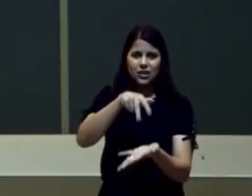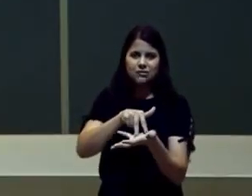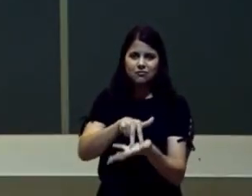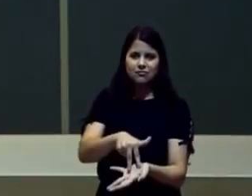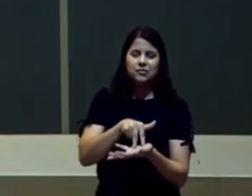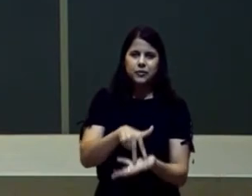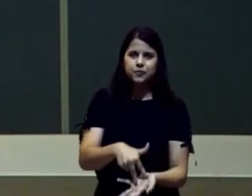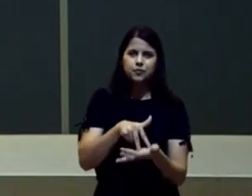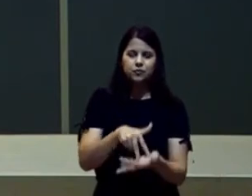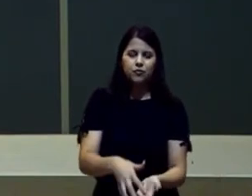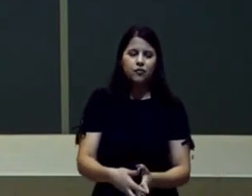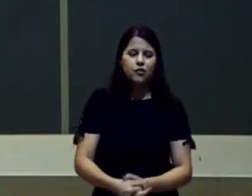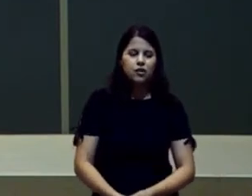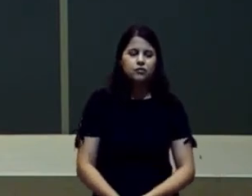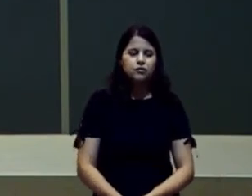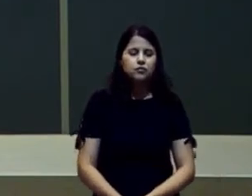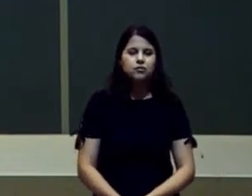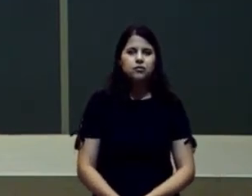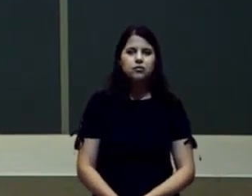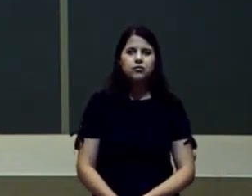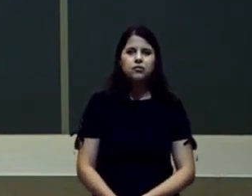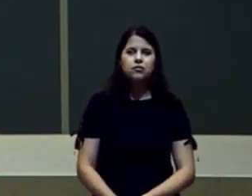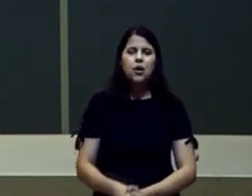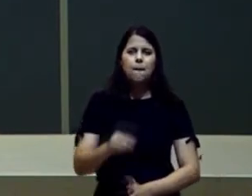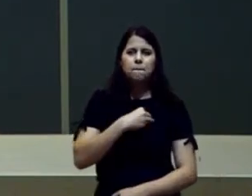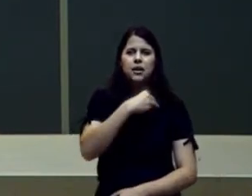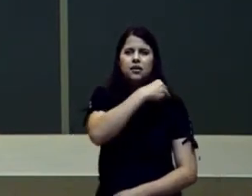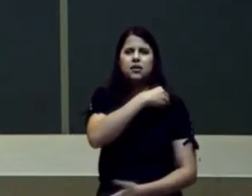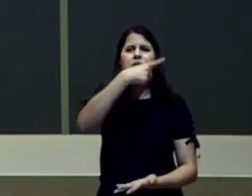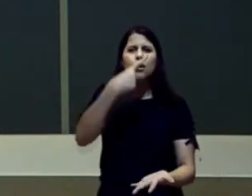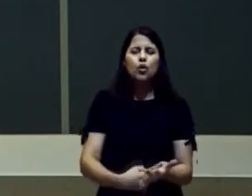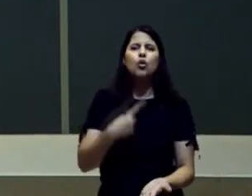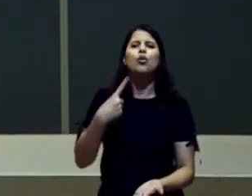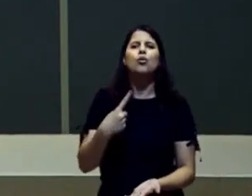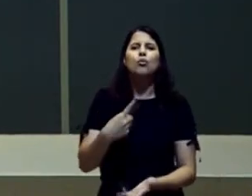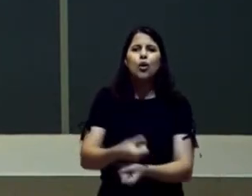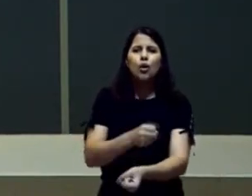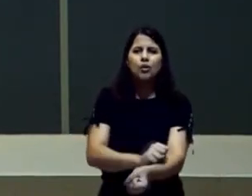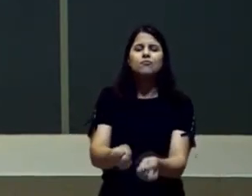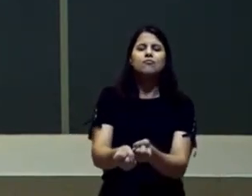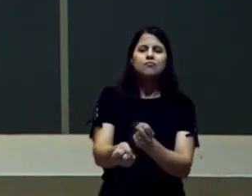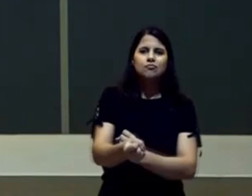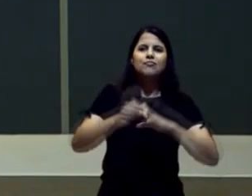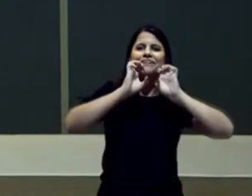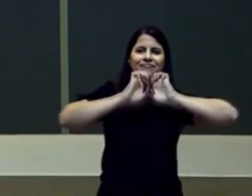coisas, cumpra o teu ministério, faça a obra de um